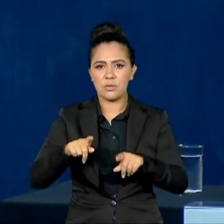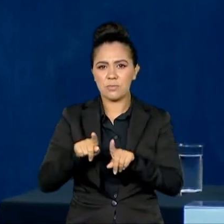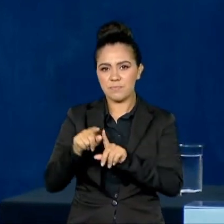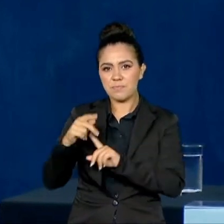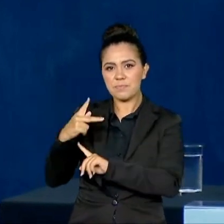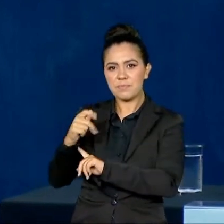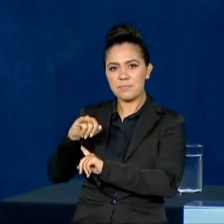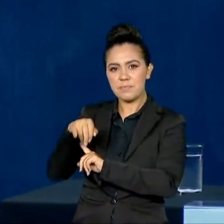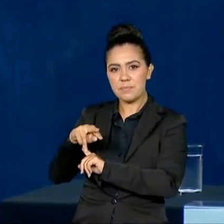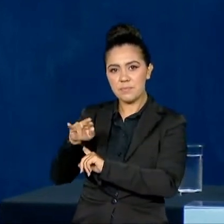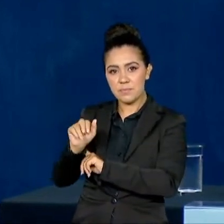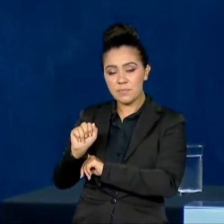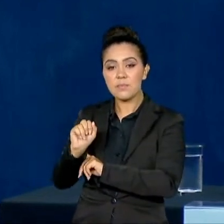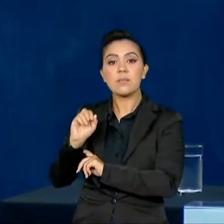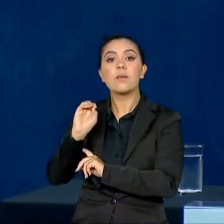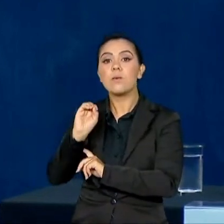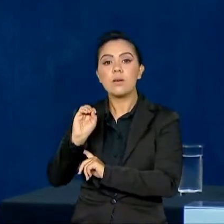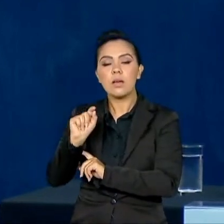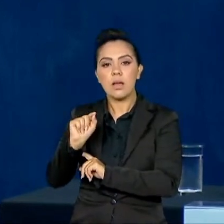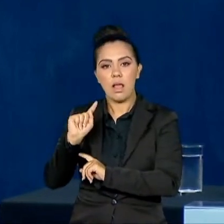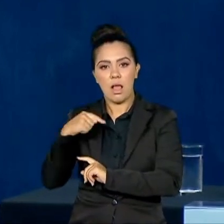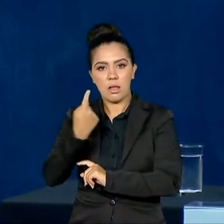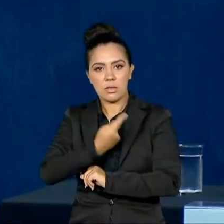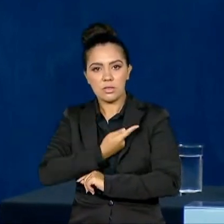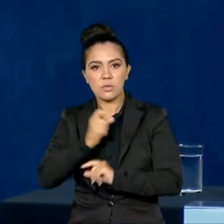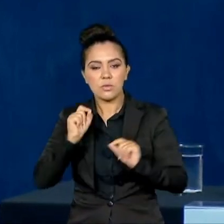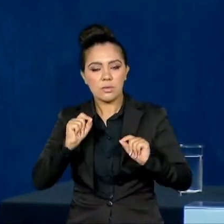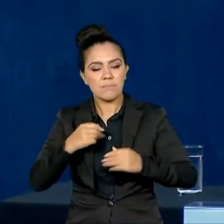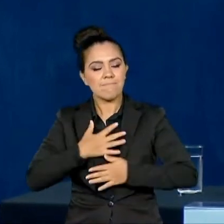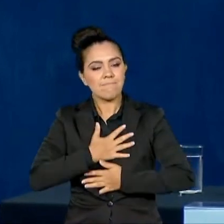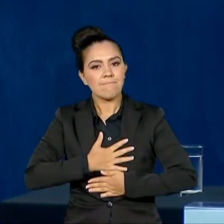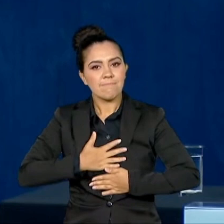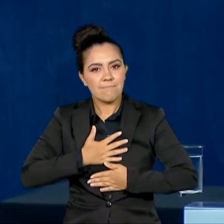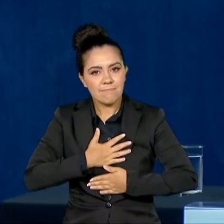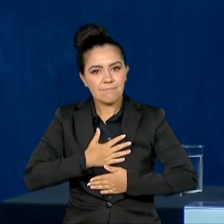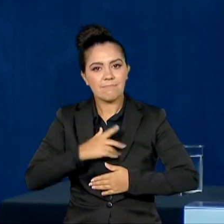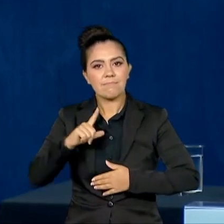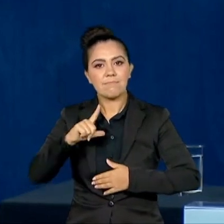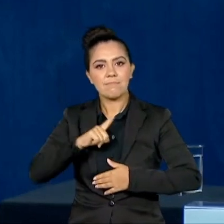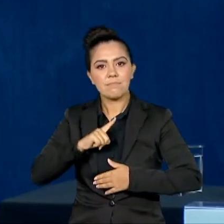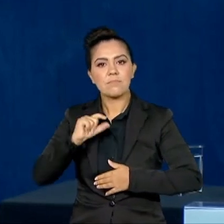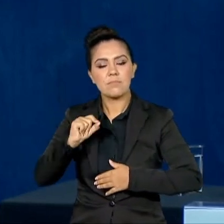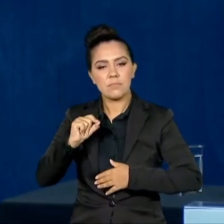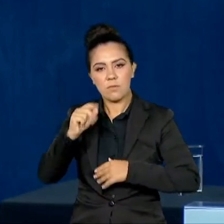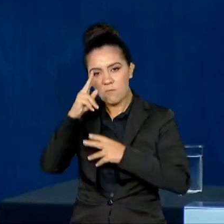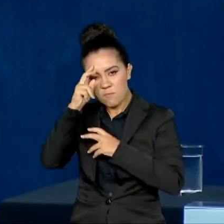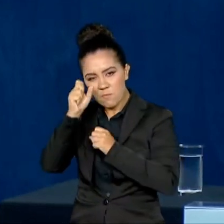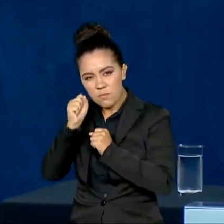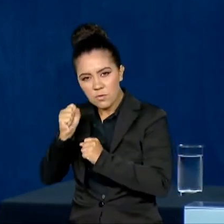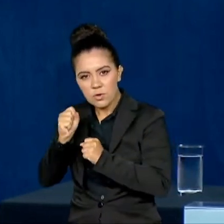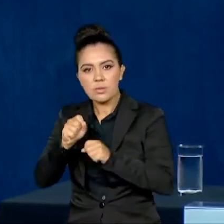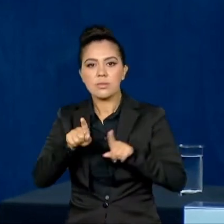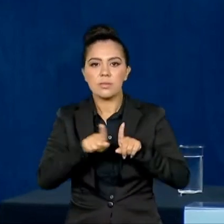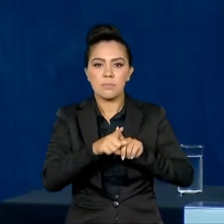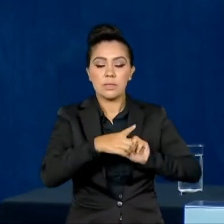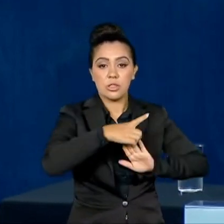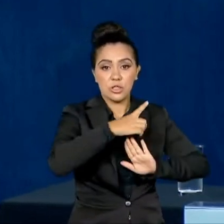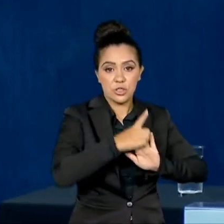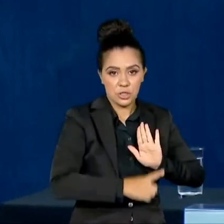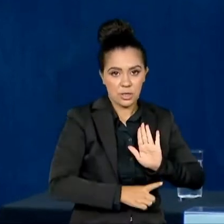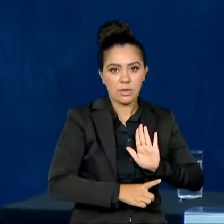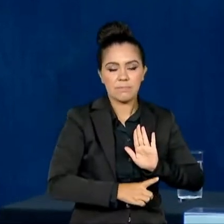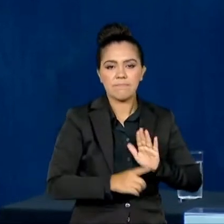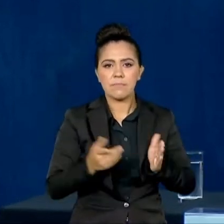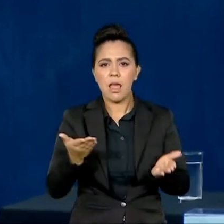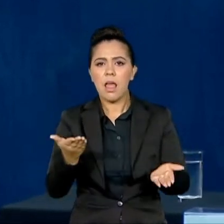a ordem jurídica final visa ao balanço satisfatório de forças, interesses e direitos. Esse equilíbrio